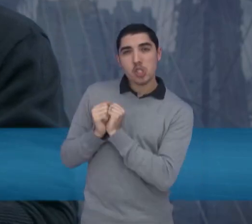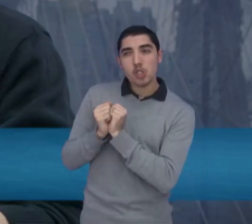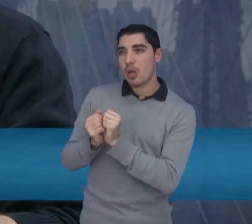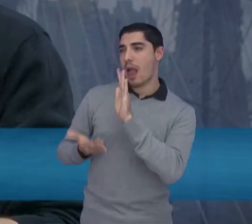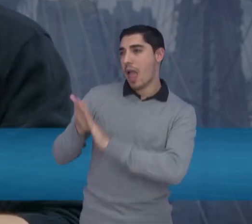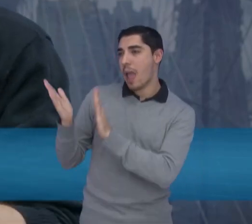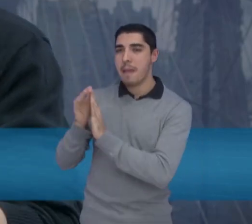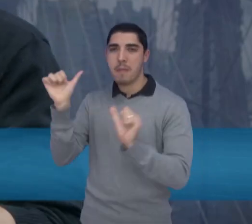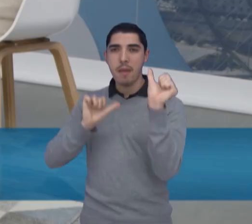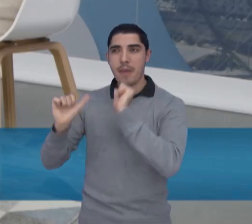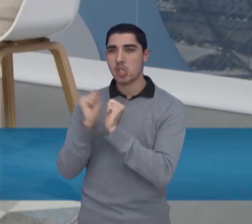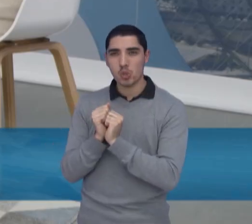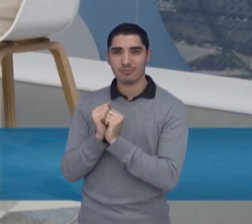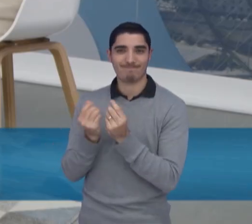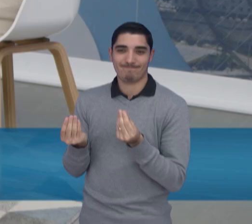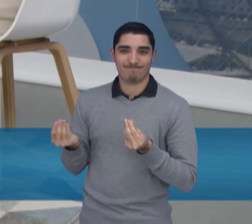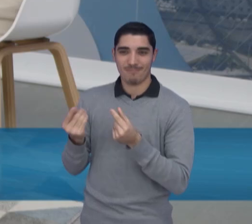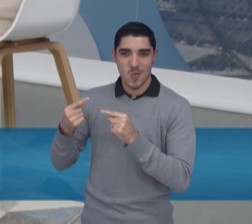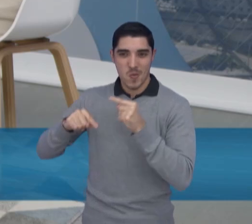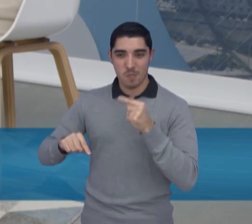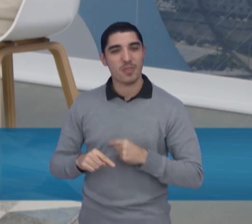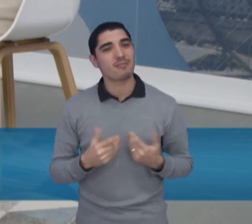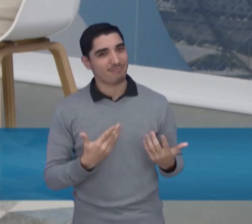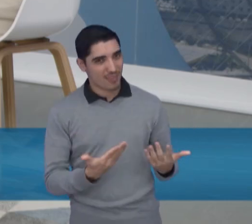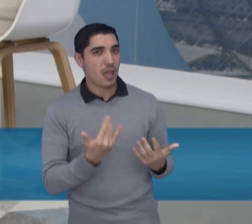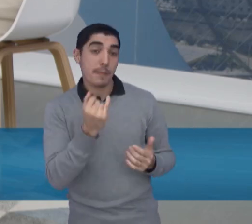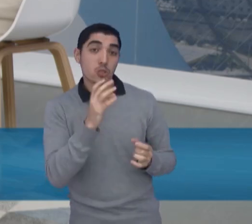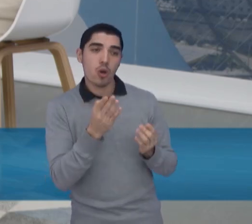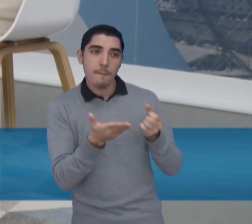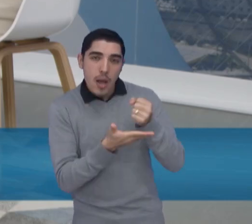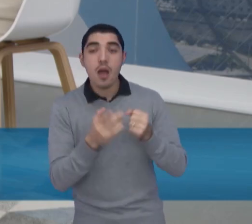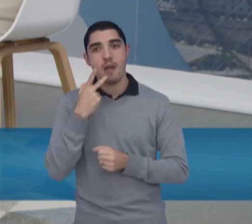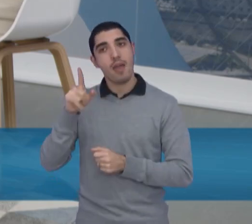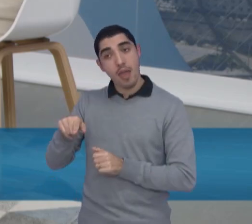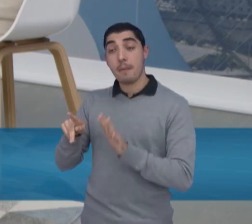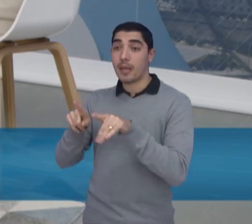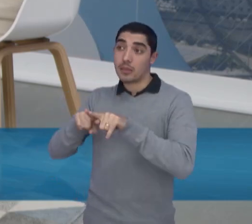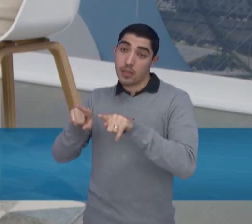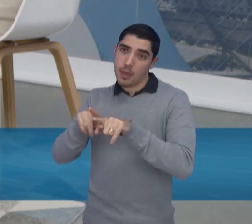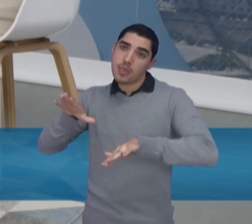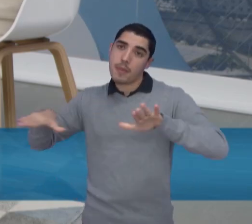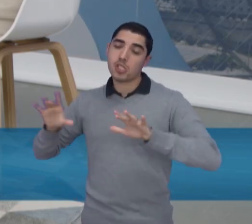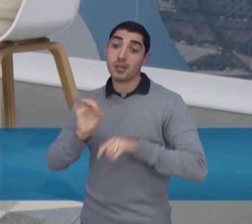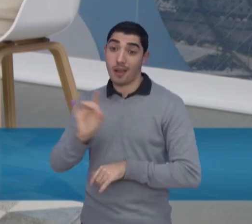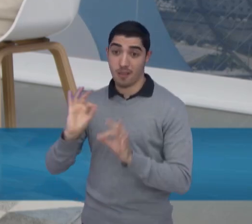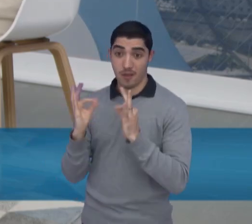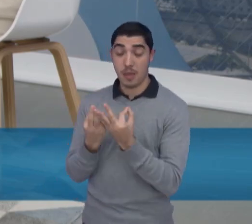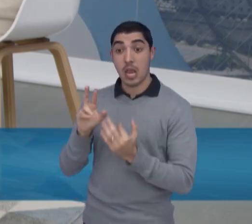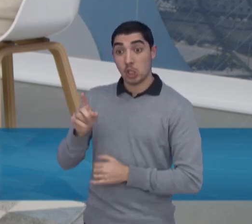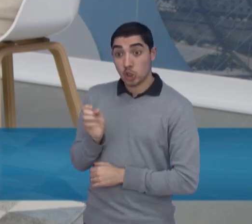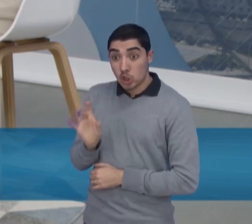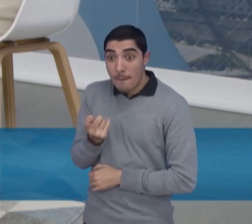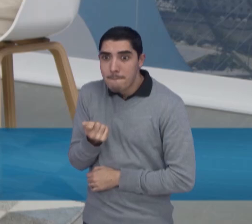linha. Exato, ali, né, e essa linha é muito do contexto, é muito da relação, é muito de família para família, mas nem tão pouco, mas também nem tão